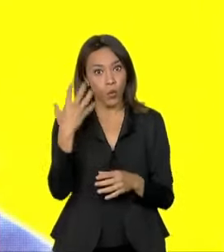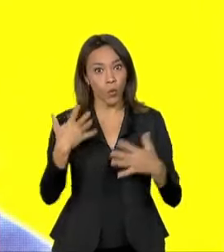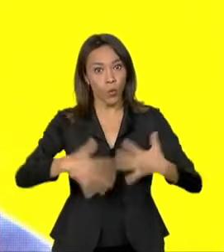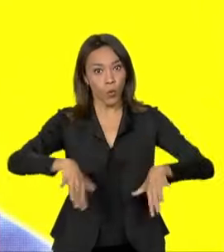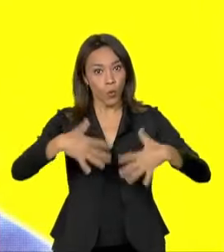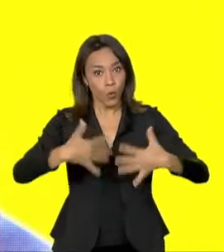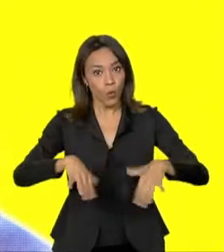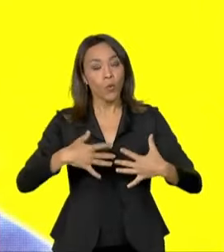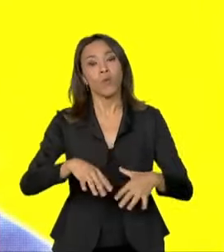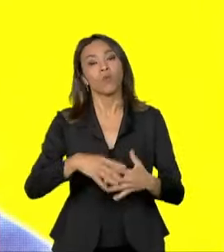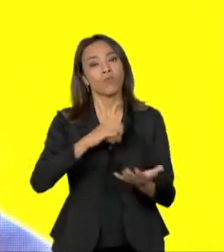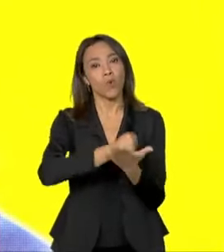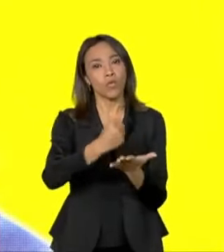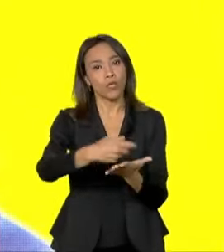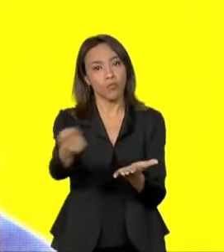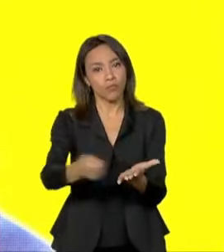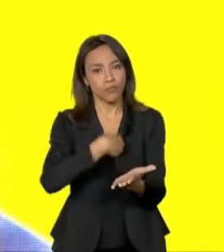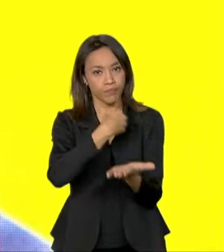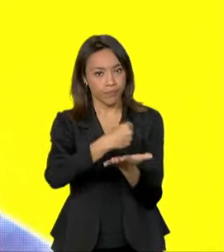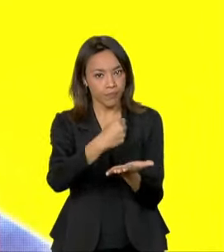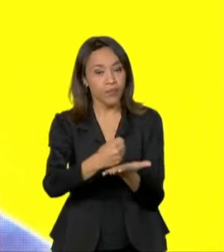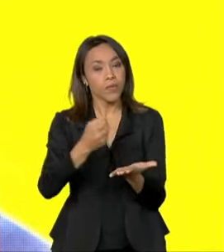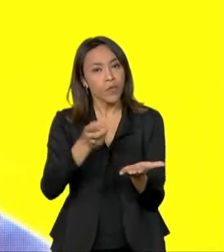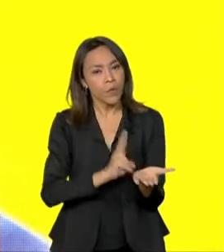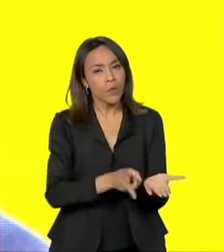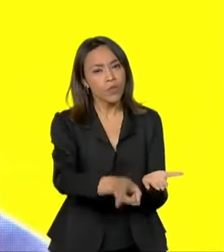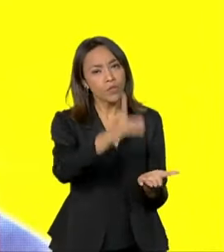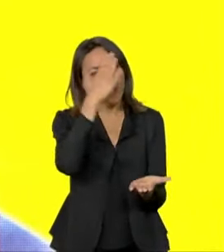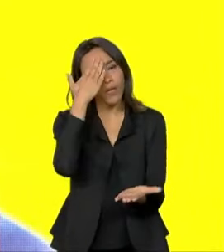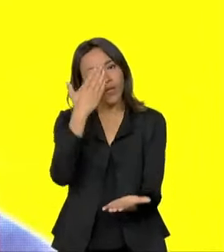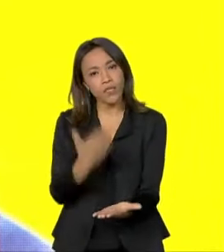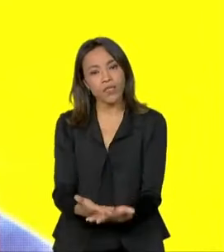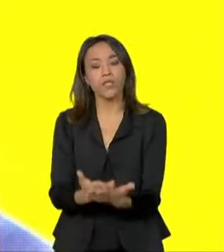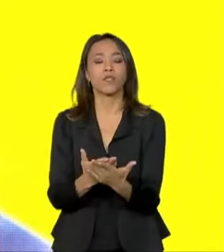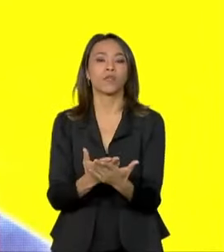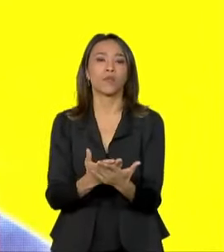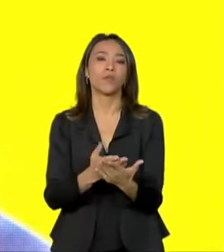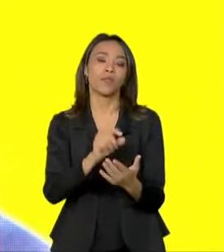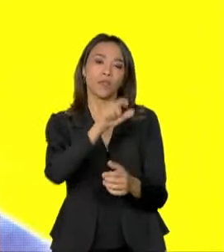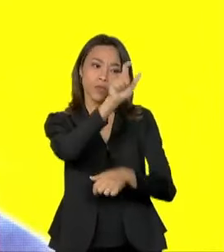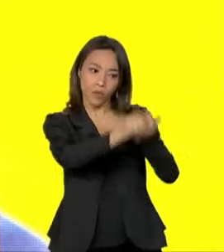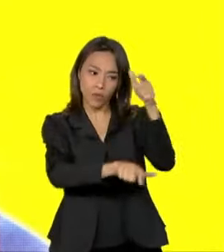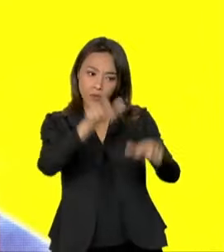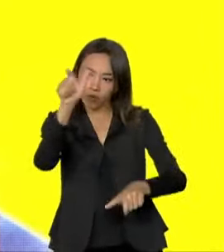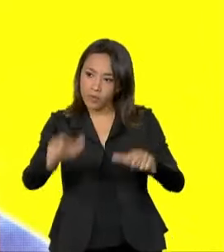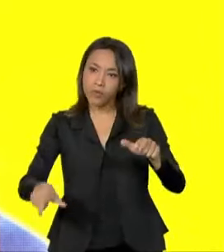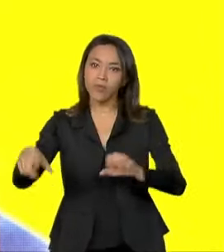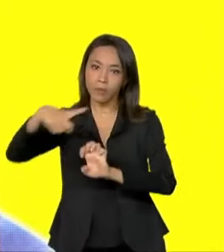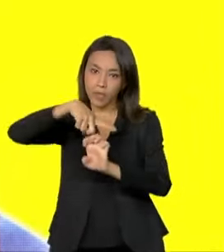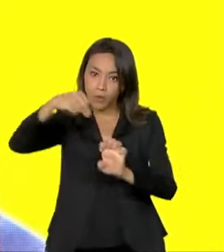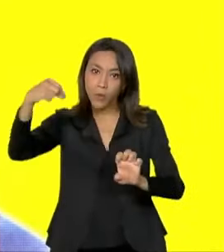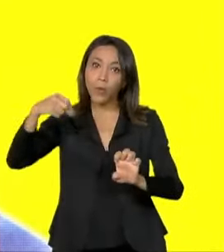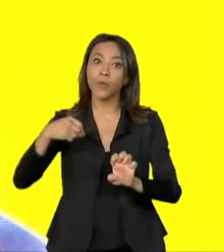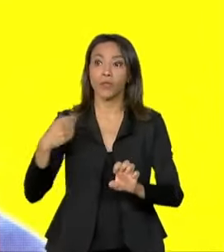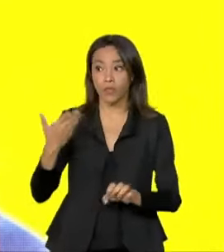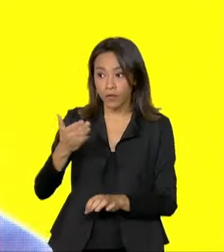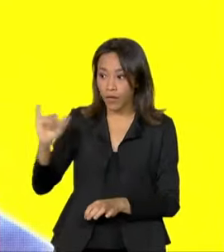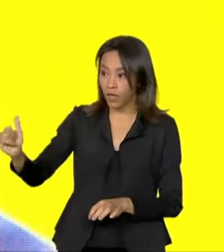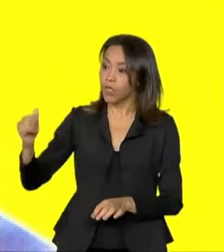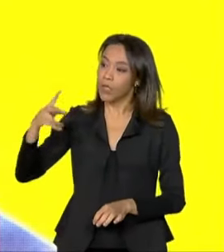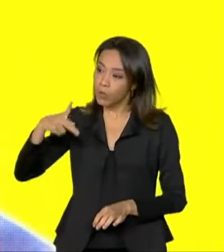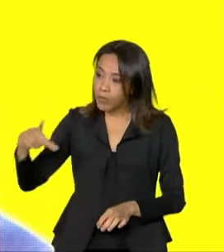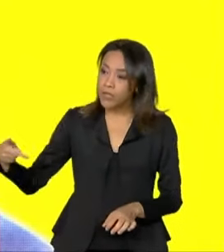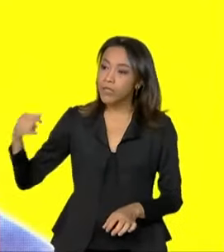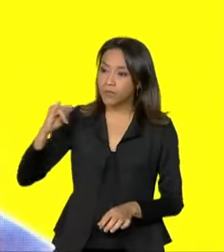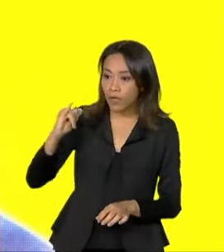formais. Seguir acreditando e apoiando os nossos empreendedores, presidente, ministros e parceiros do